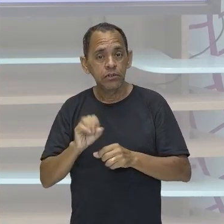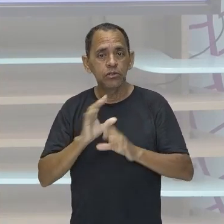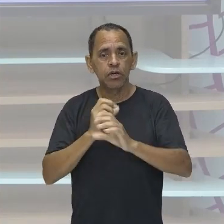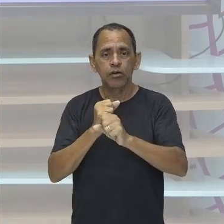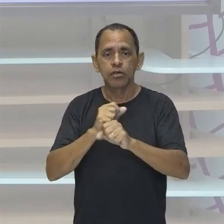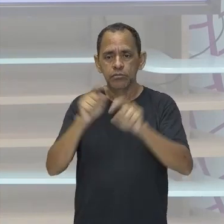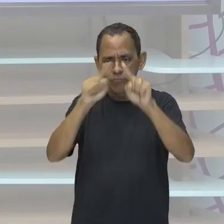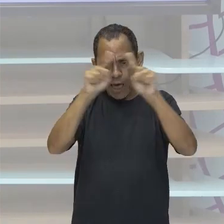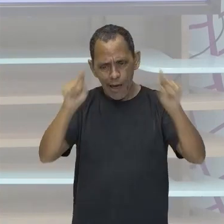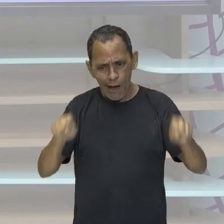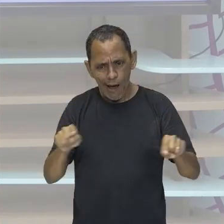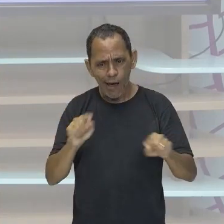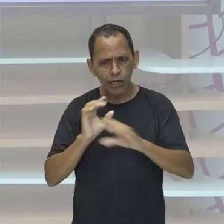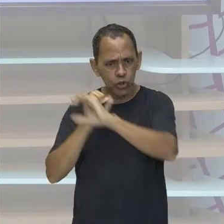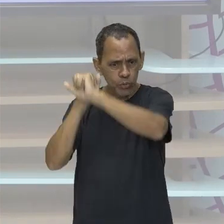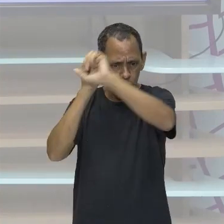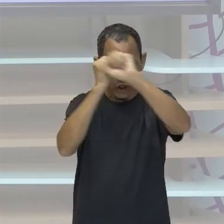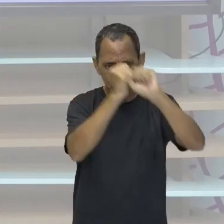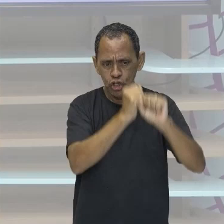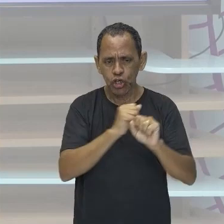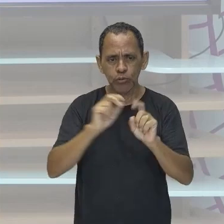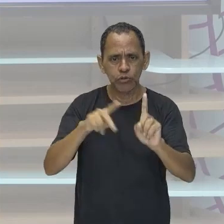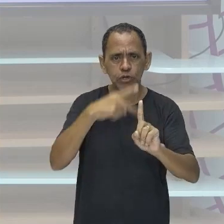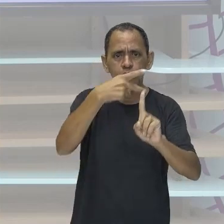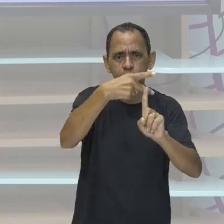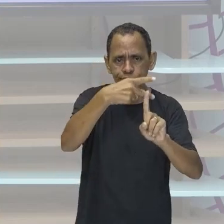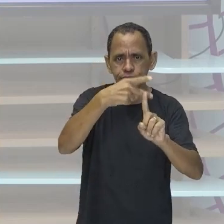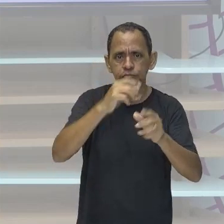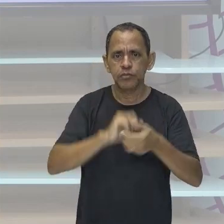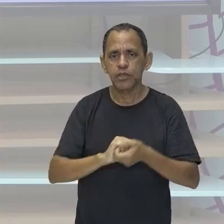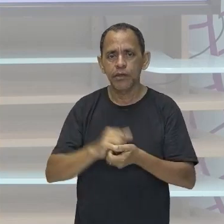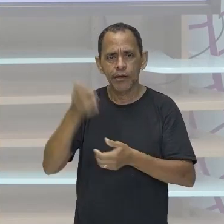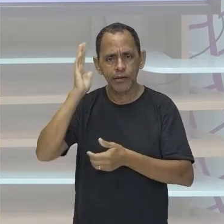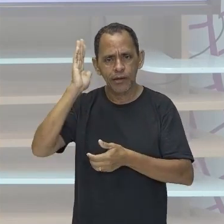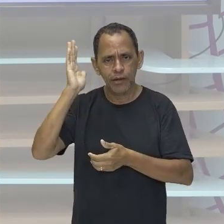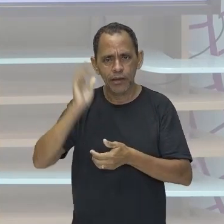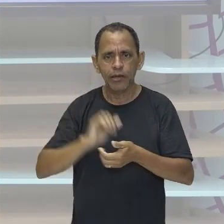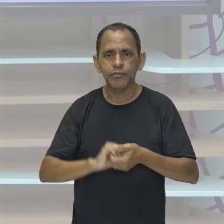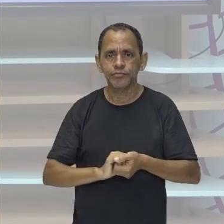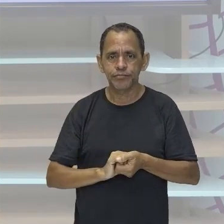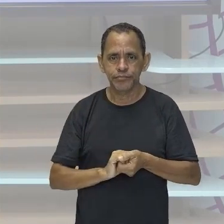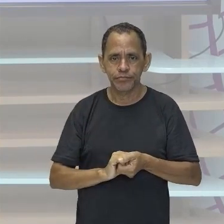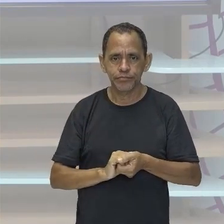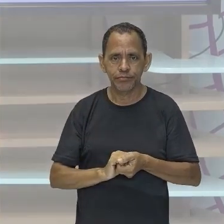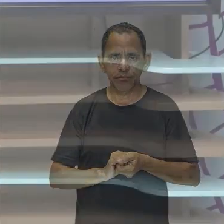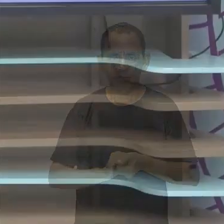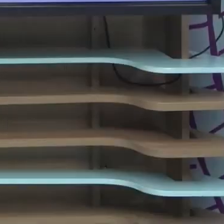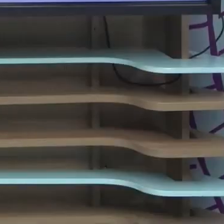povo? Espero que vocês tenham gostado e até um outro momento.